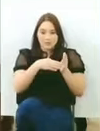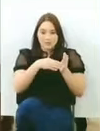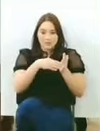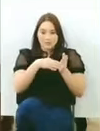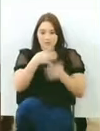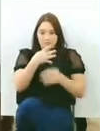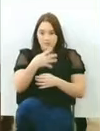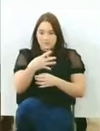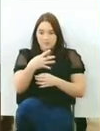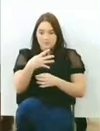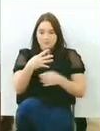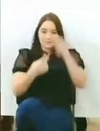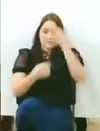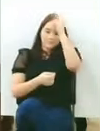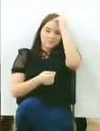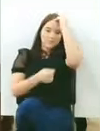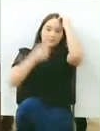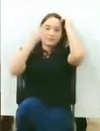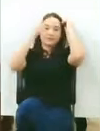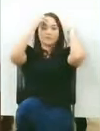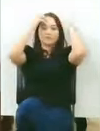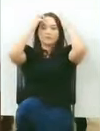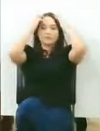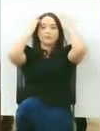verso 1 ao verso 4.